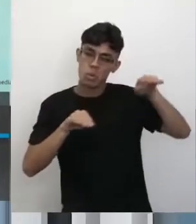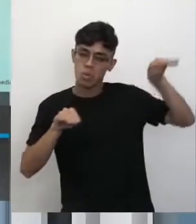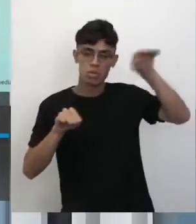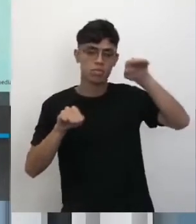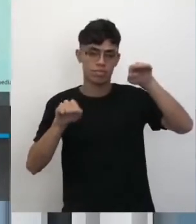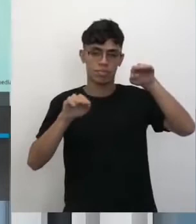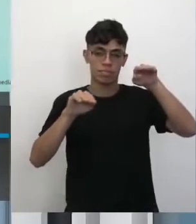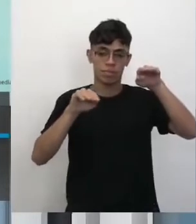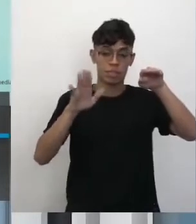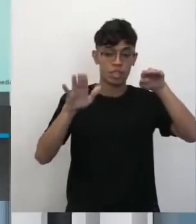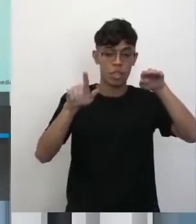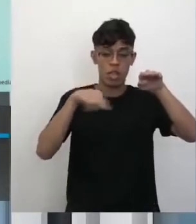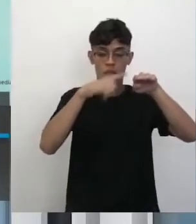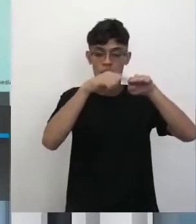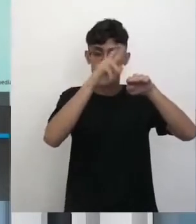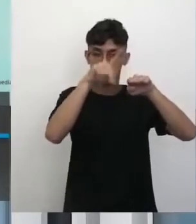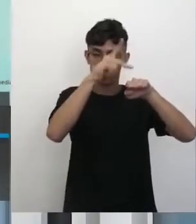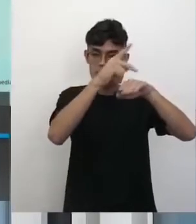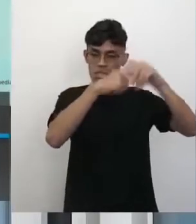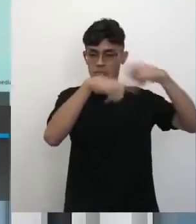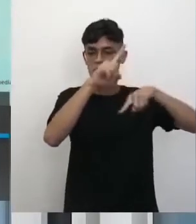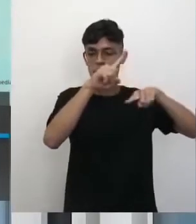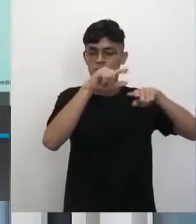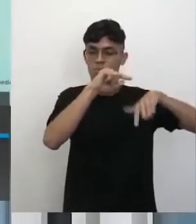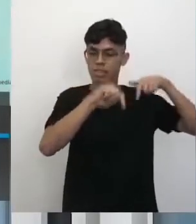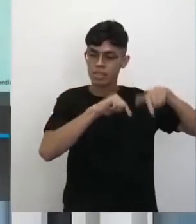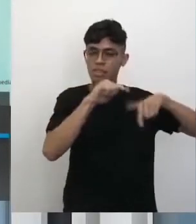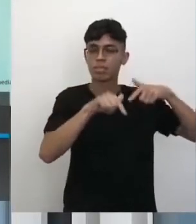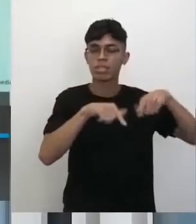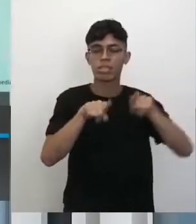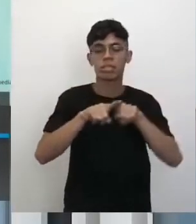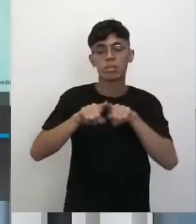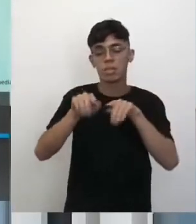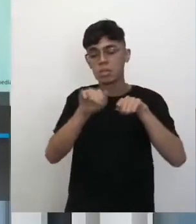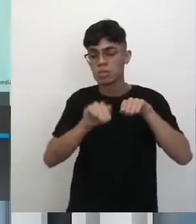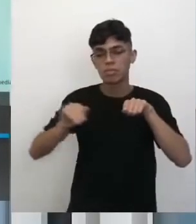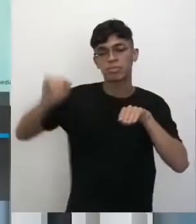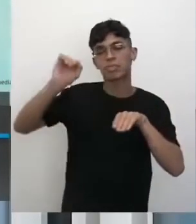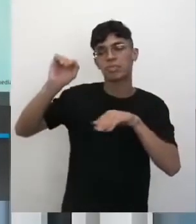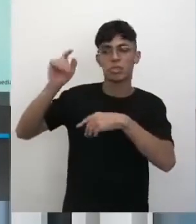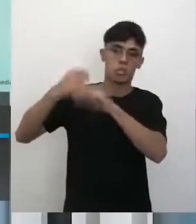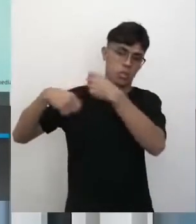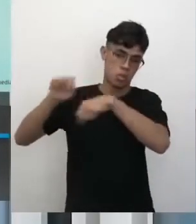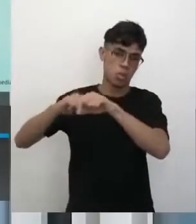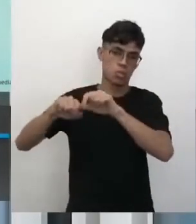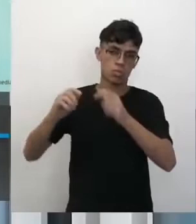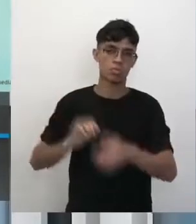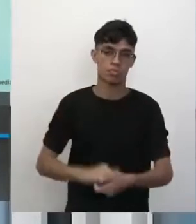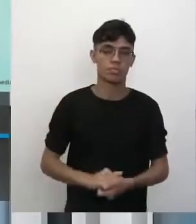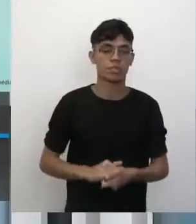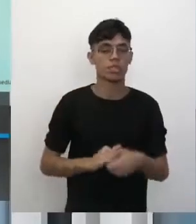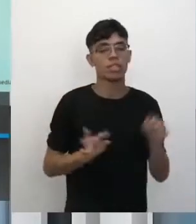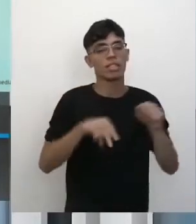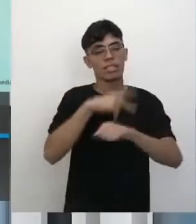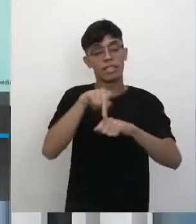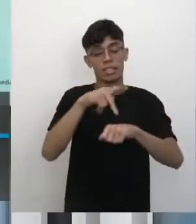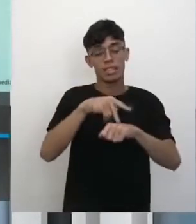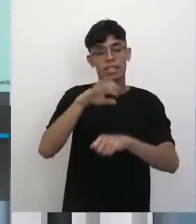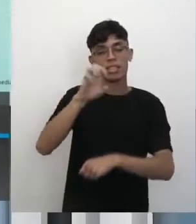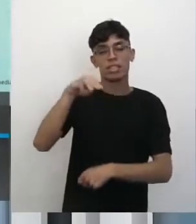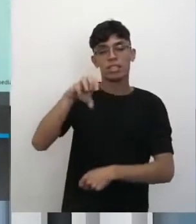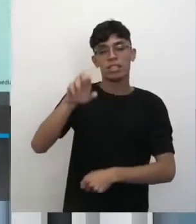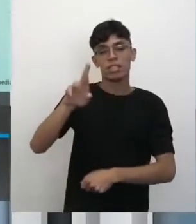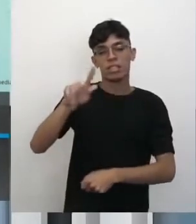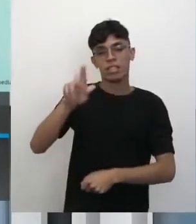dos países desenvolvidos nessa relação de trabalho e crescimento econômico. E para falar desses países emergentes